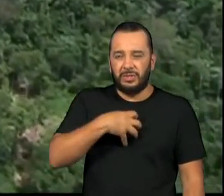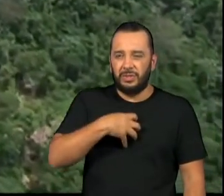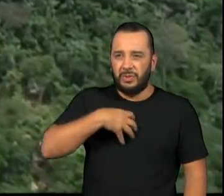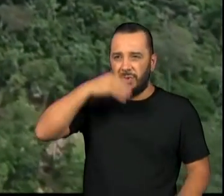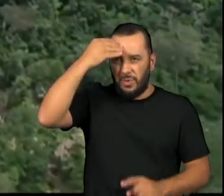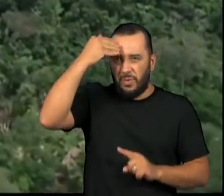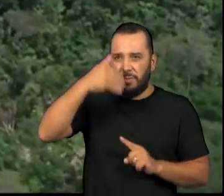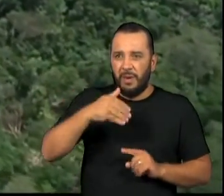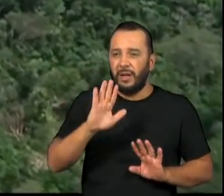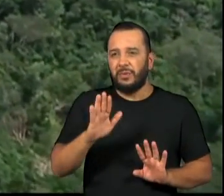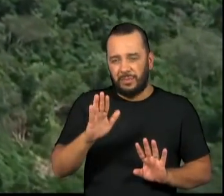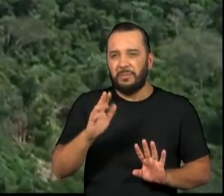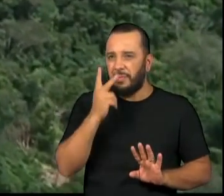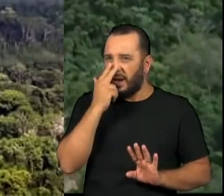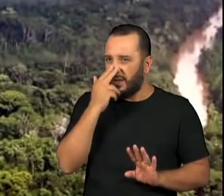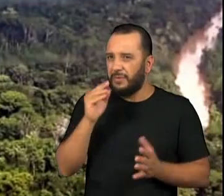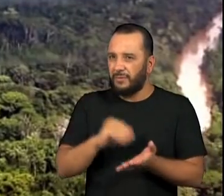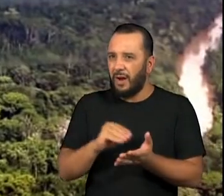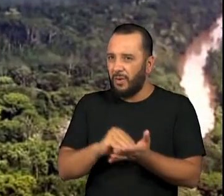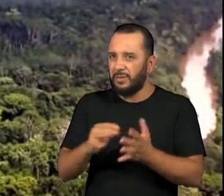de integração.